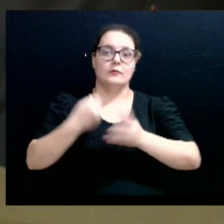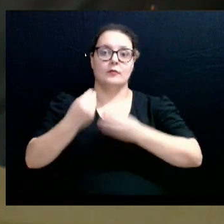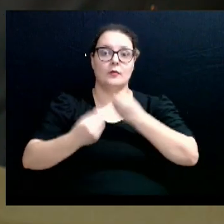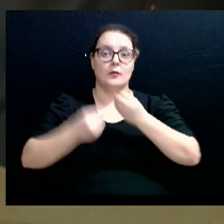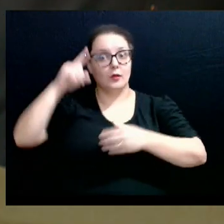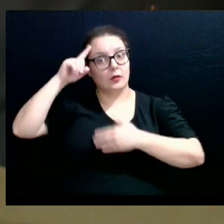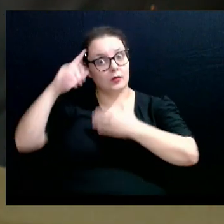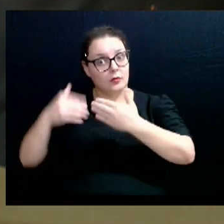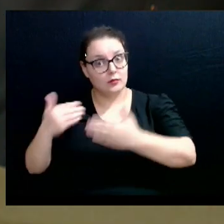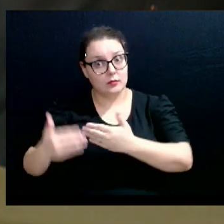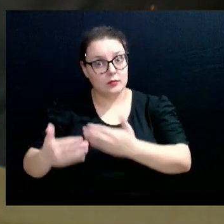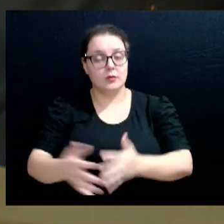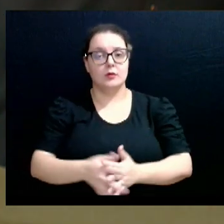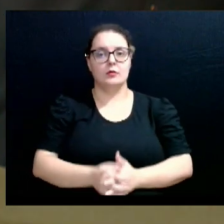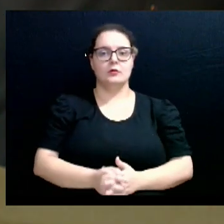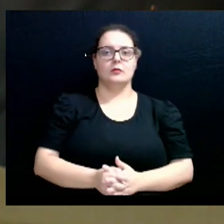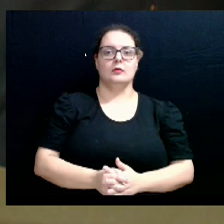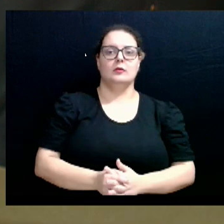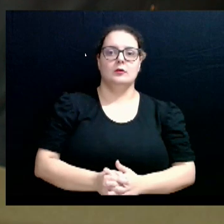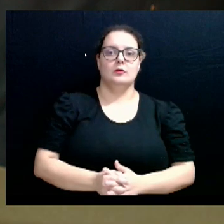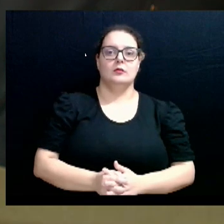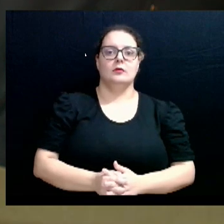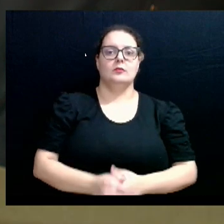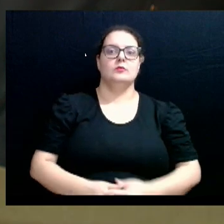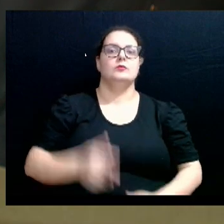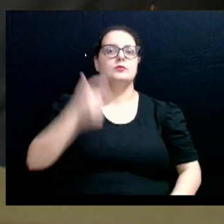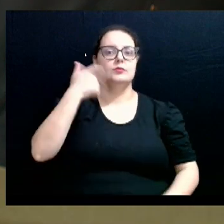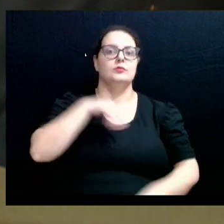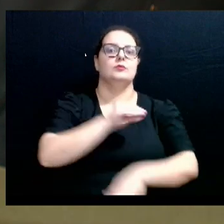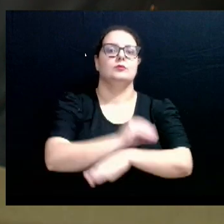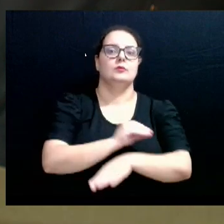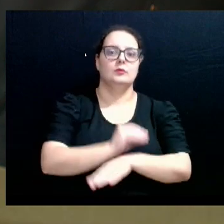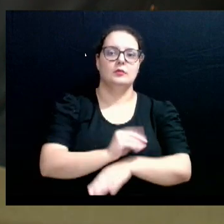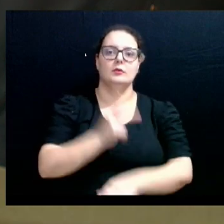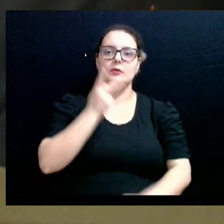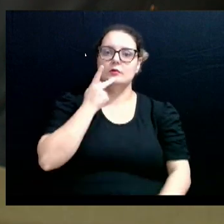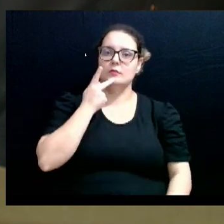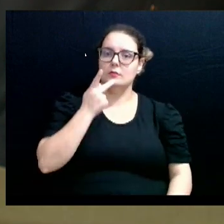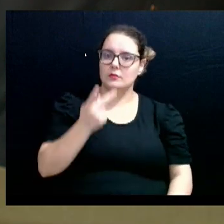né, de uma cuidadora. Eu vou falar um negócio para vocês,